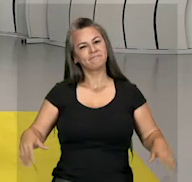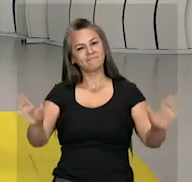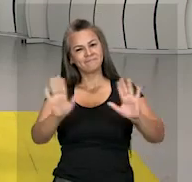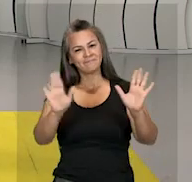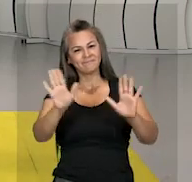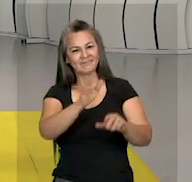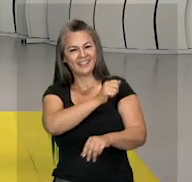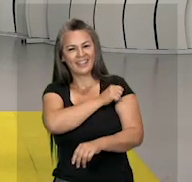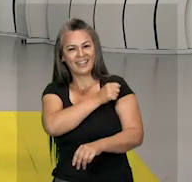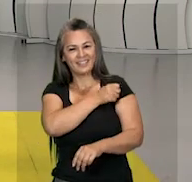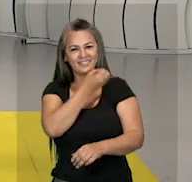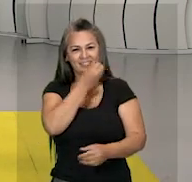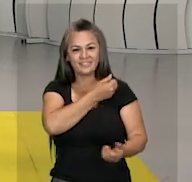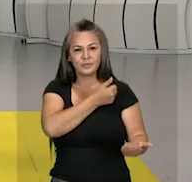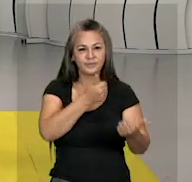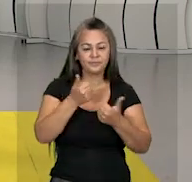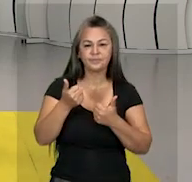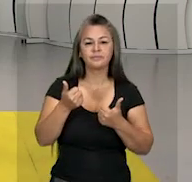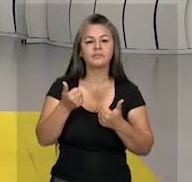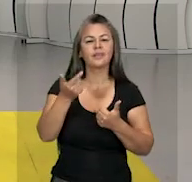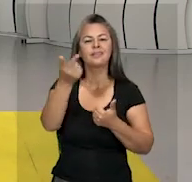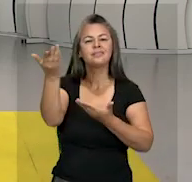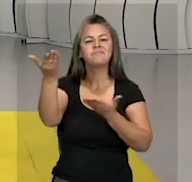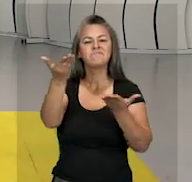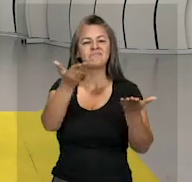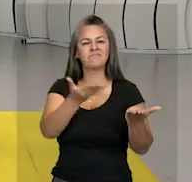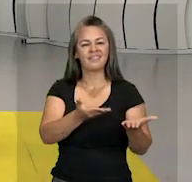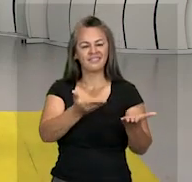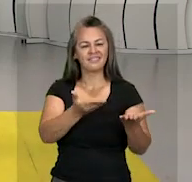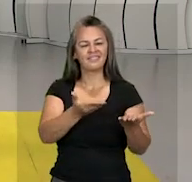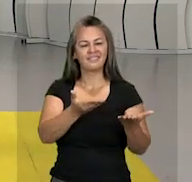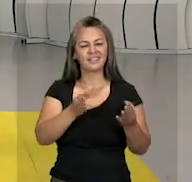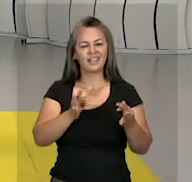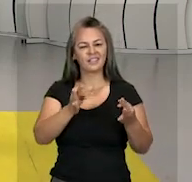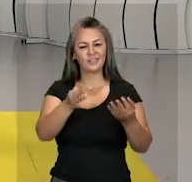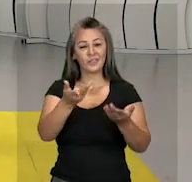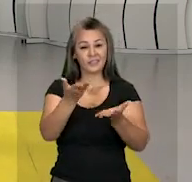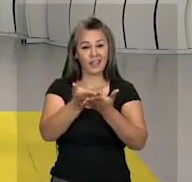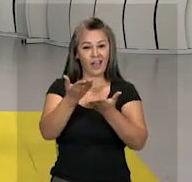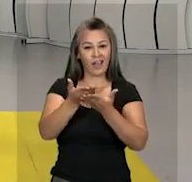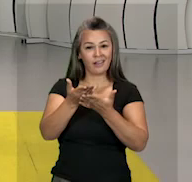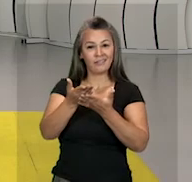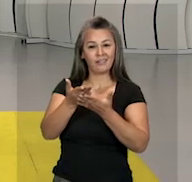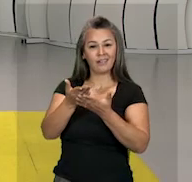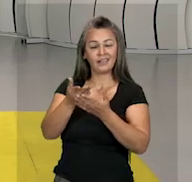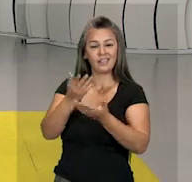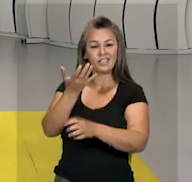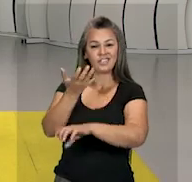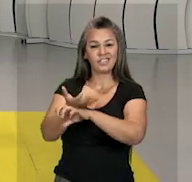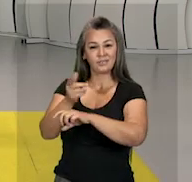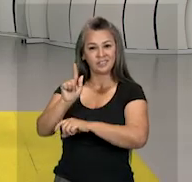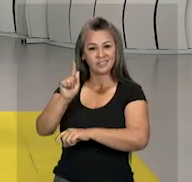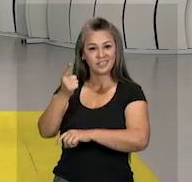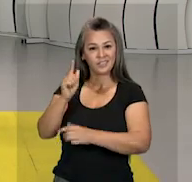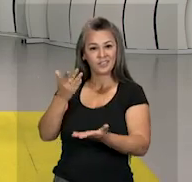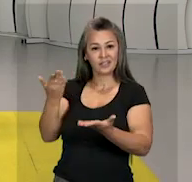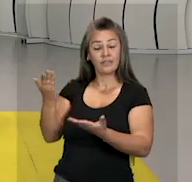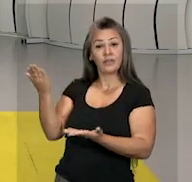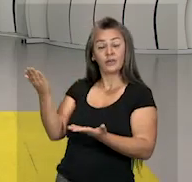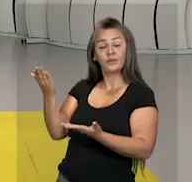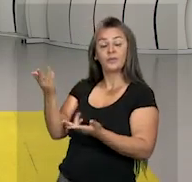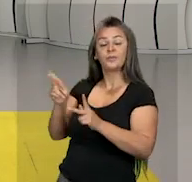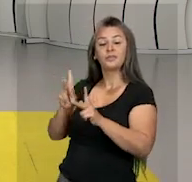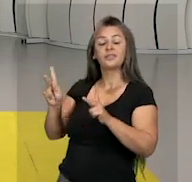Olá, estudante do programa Se Liga na Educação. Seja bem-vindo e seja bem-vinda a mais uma aula de Geografia. Eu sou o professor Jean Cássio. E